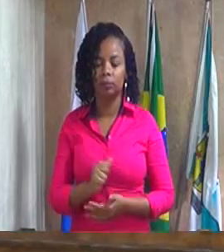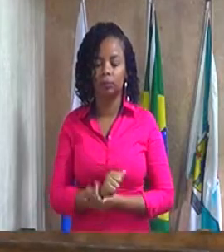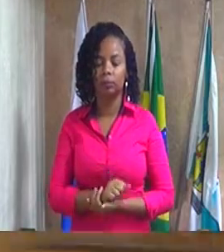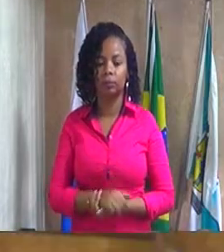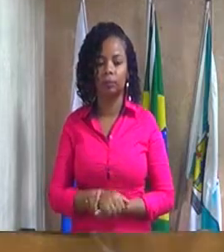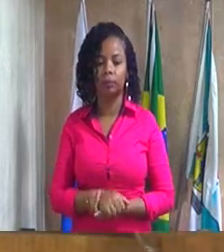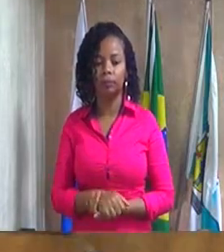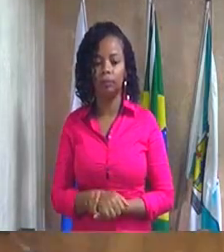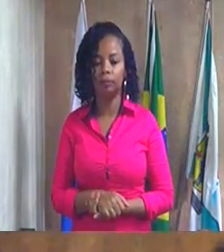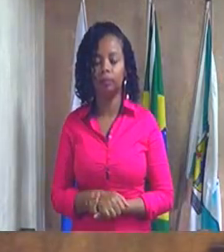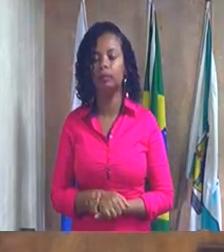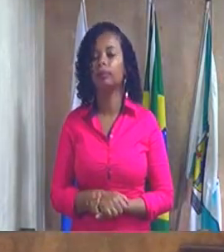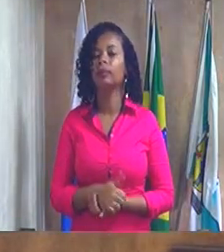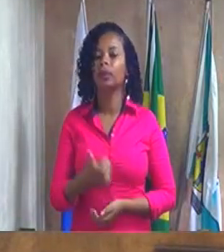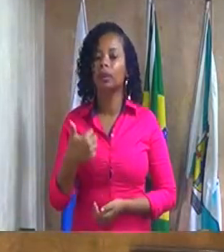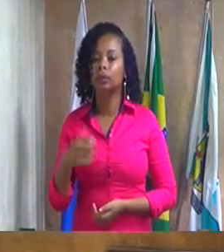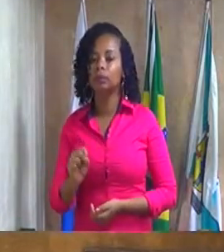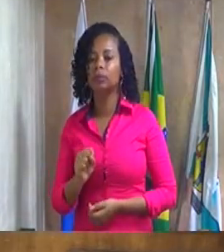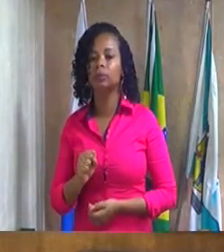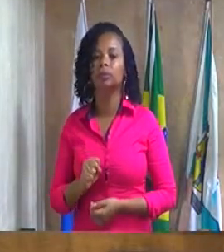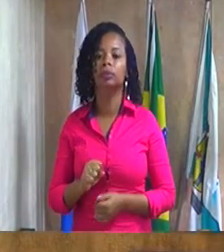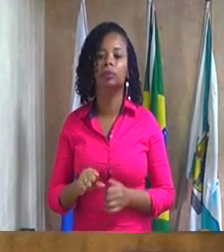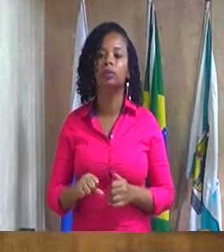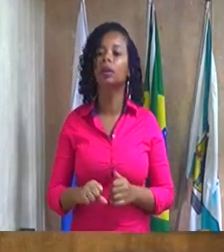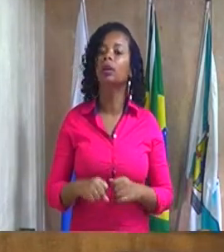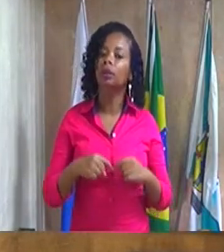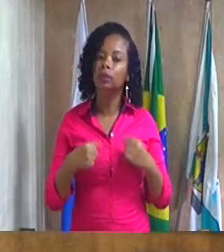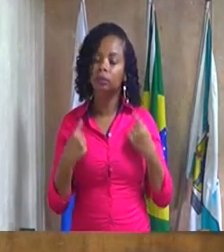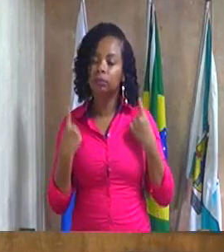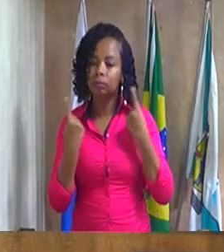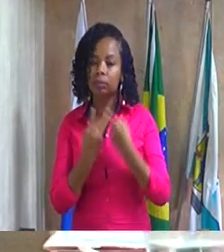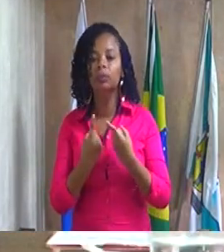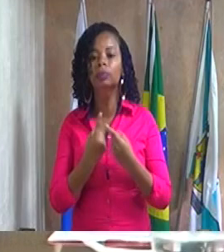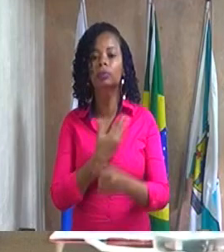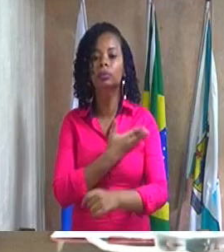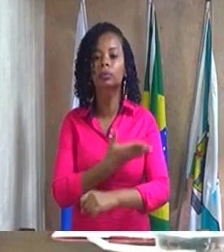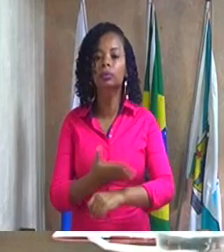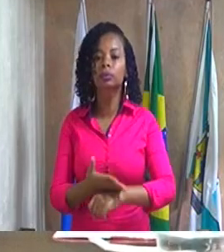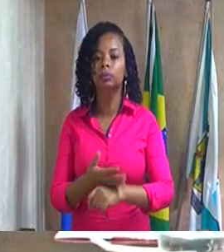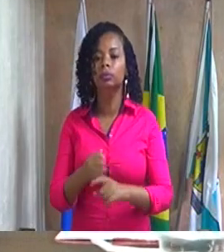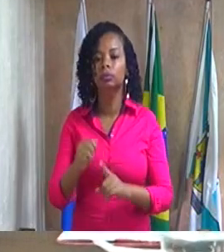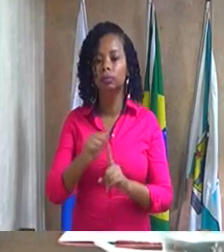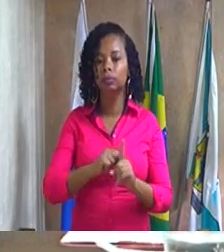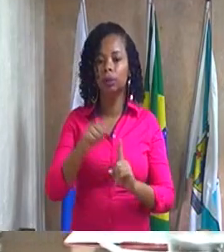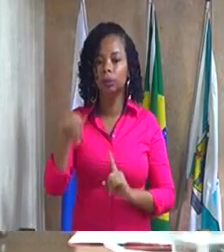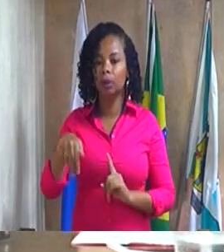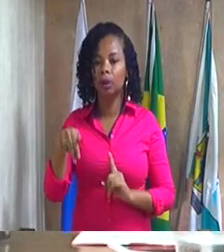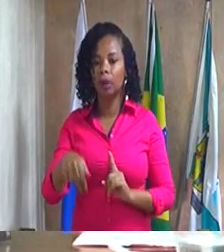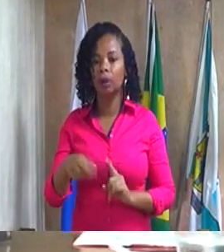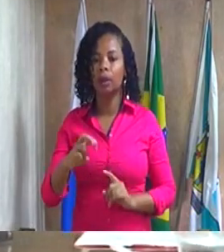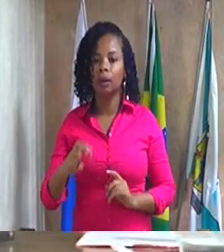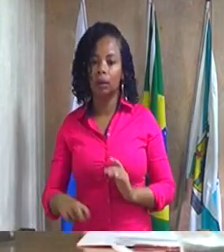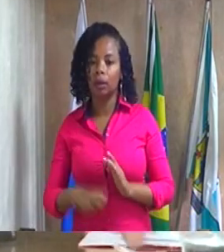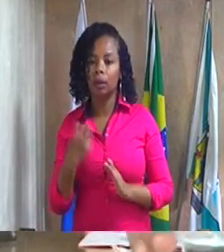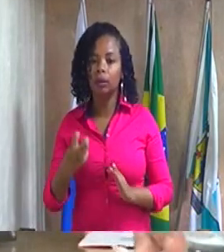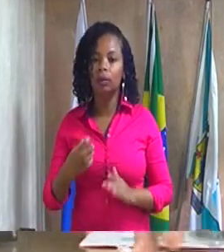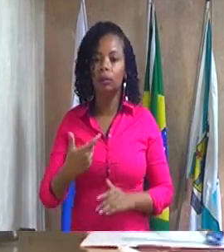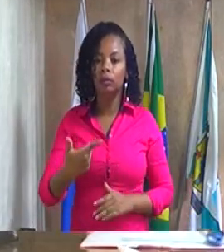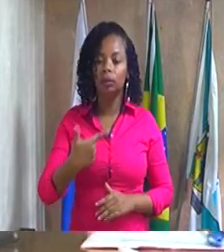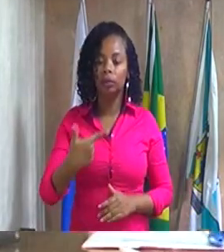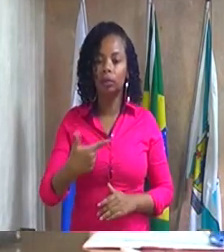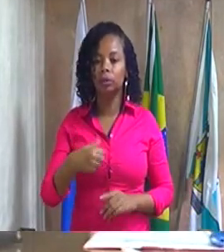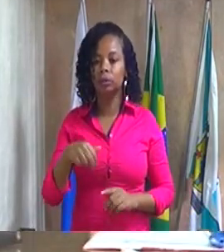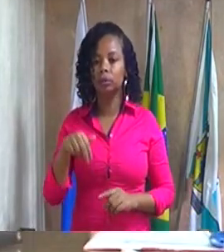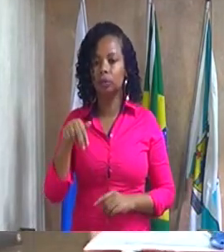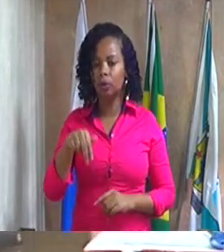leitura. 18ª legislatura, sessão ordinária do mês de novembro. Quinta reunião ordinária de 22 de novembro de